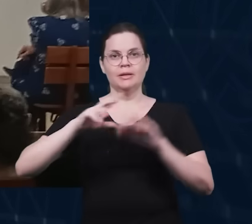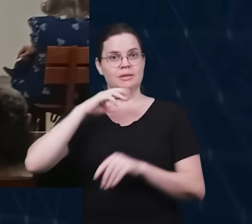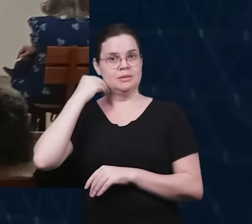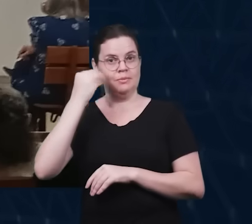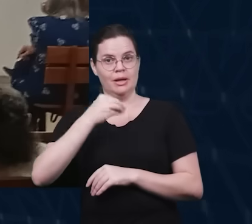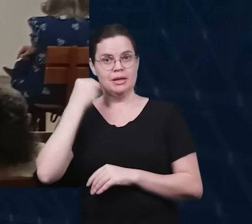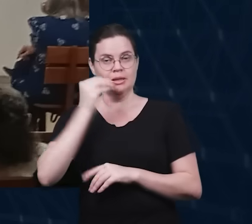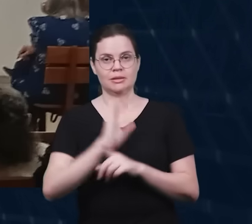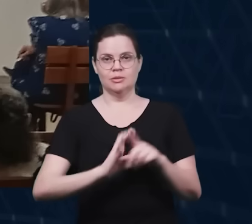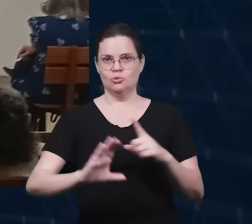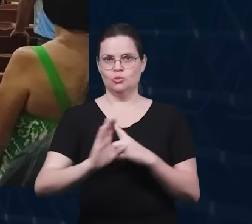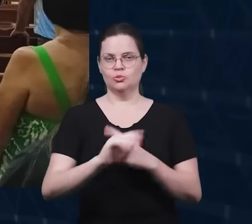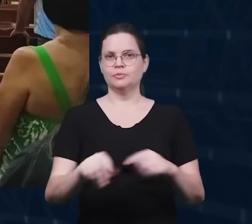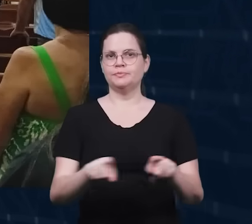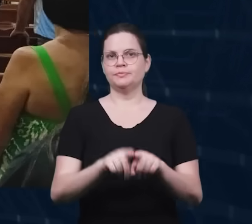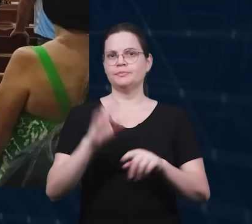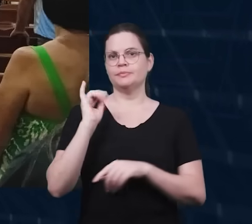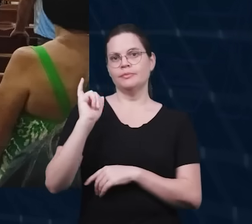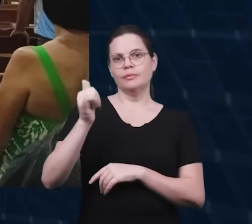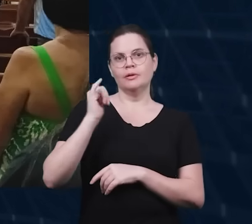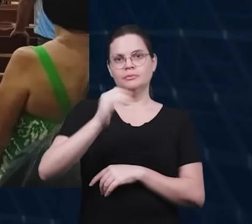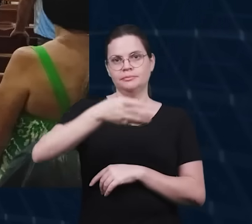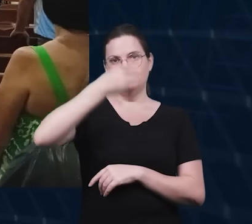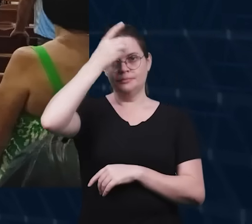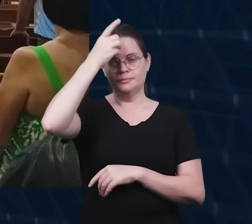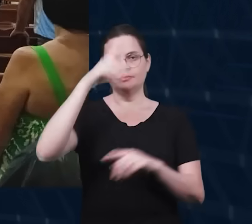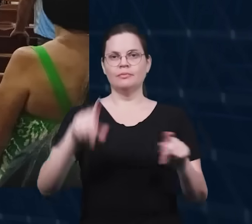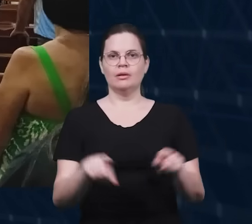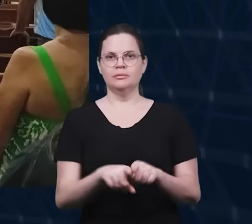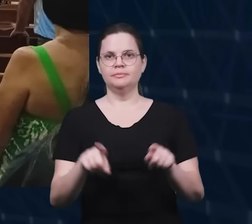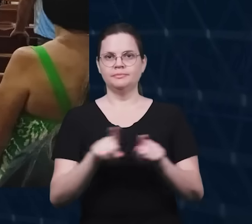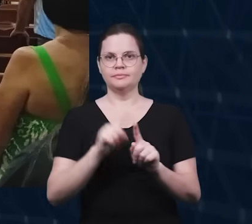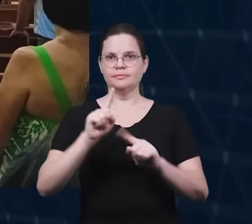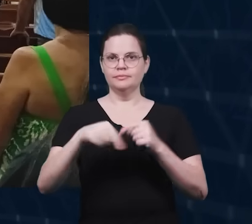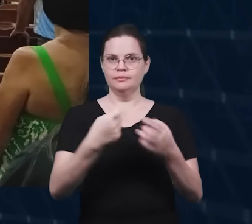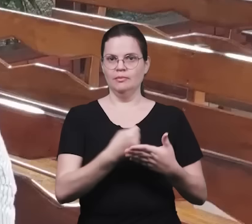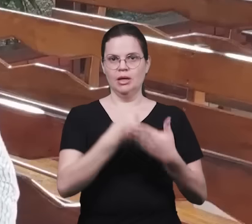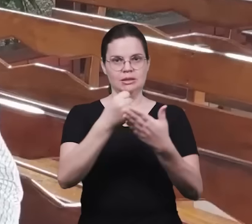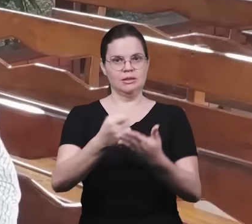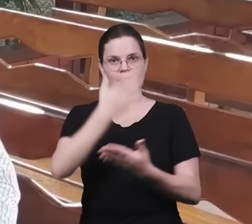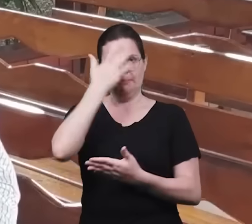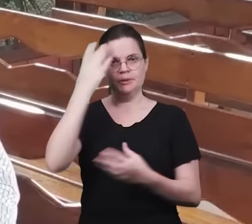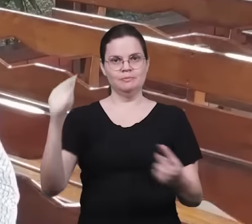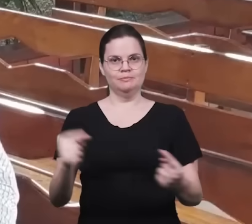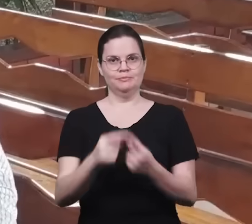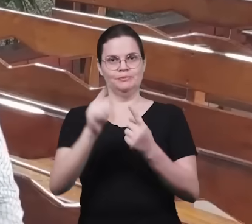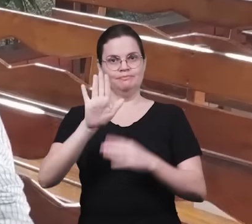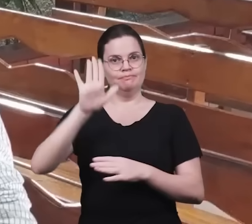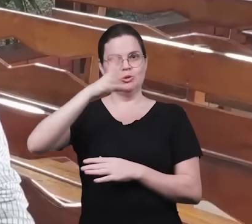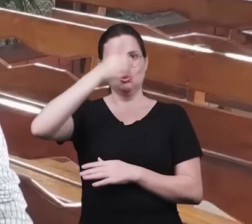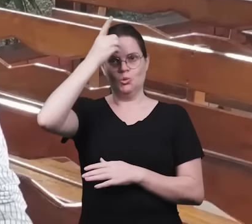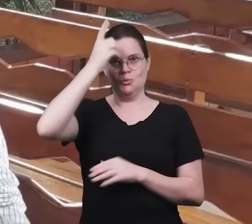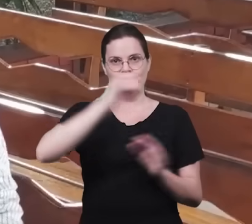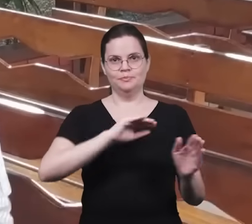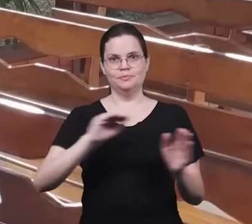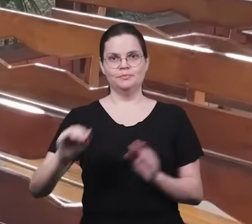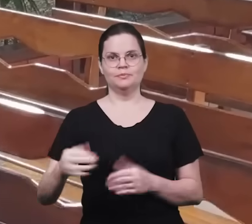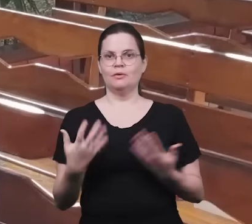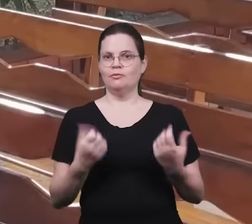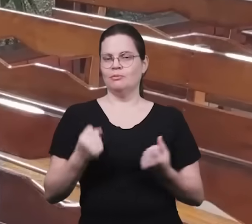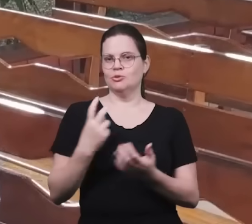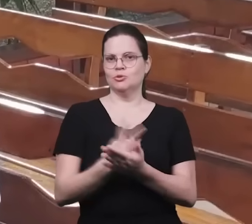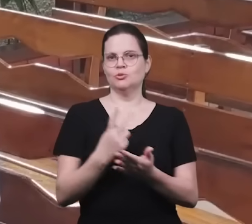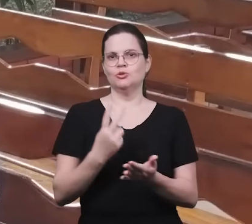neste culto. Dons foram transmitidos e confirmados na assistência. Daremos continuidade com a nossa irmã